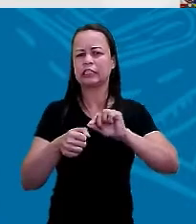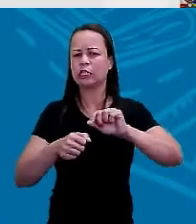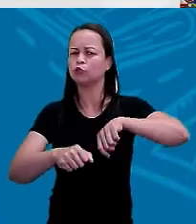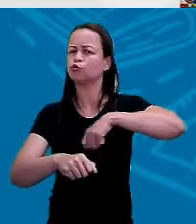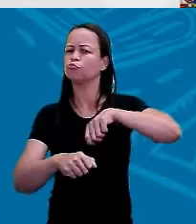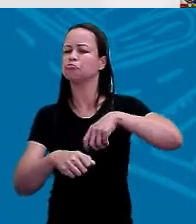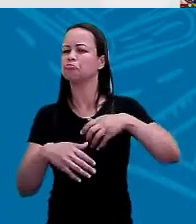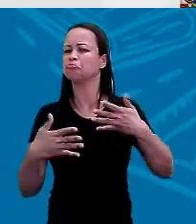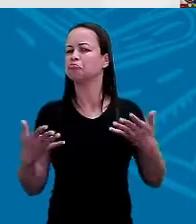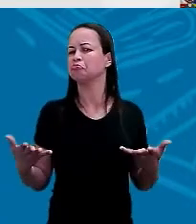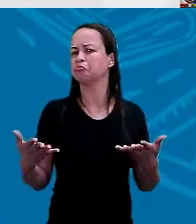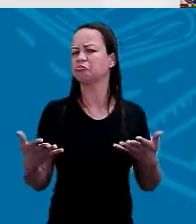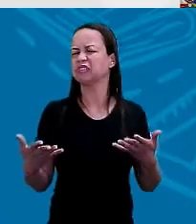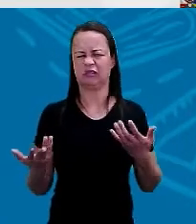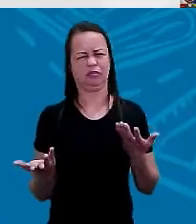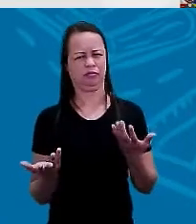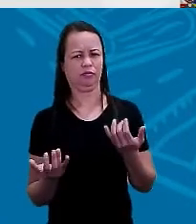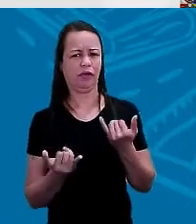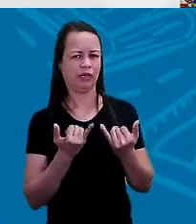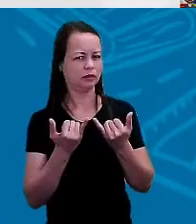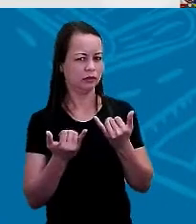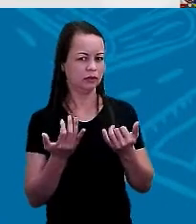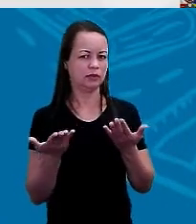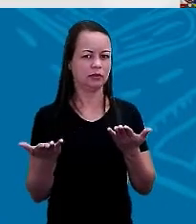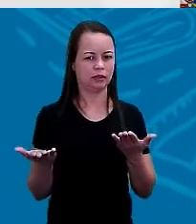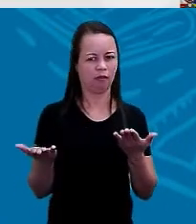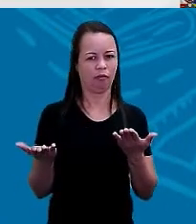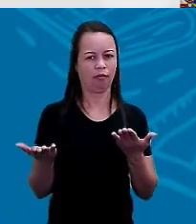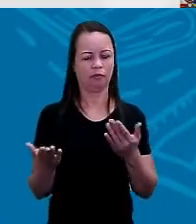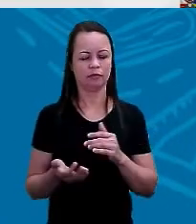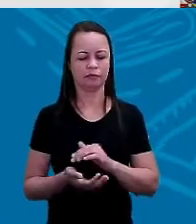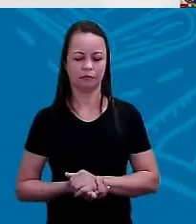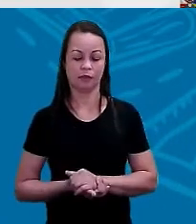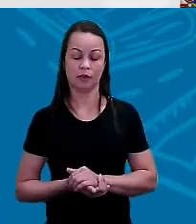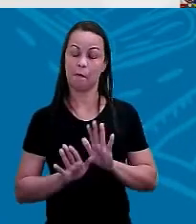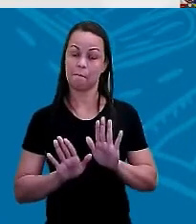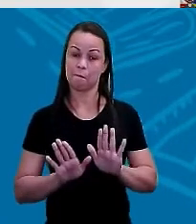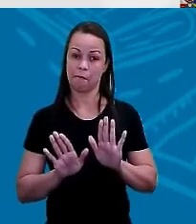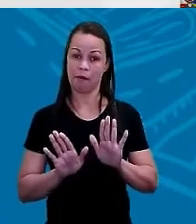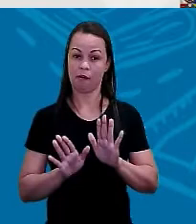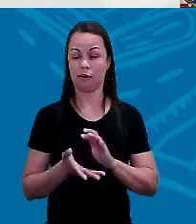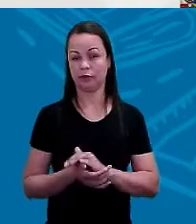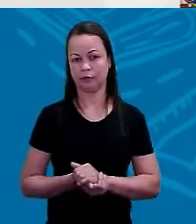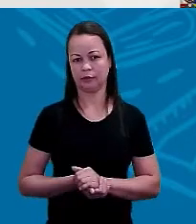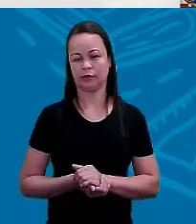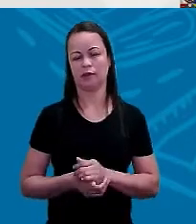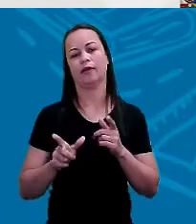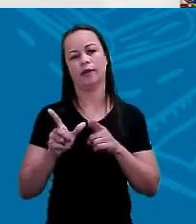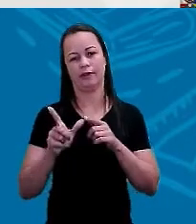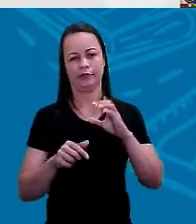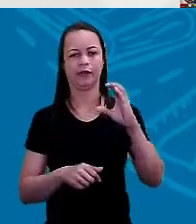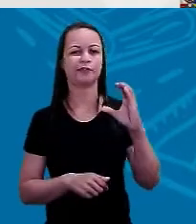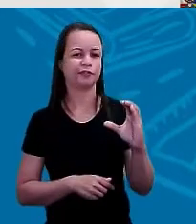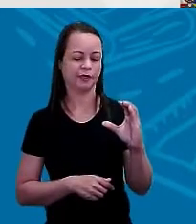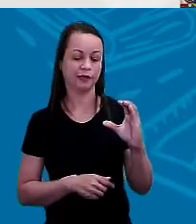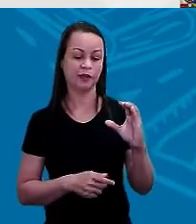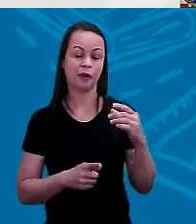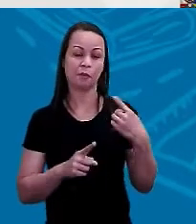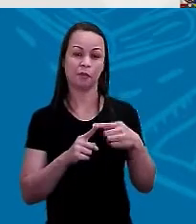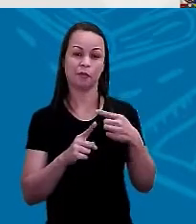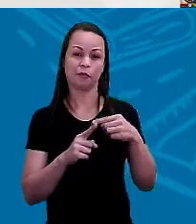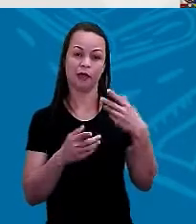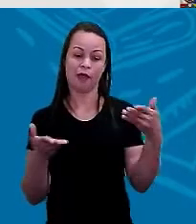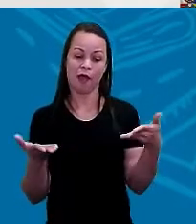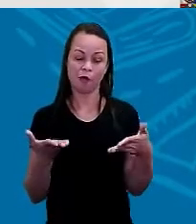What a coincidence. Que coincidência. Mas é a letra C. O que você está